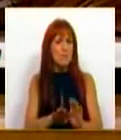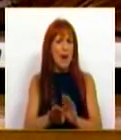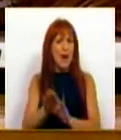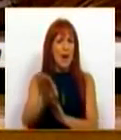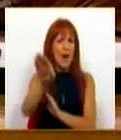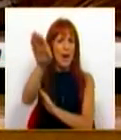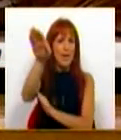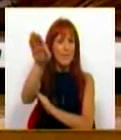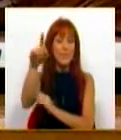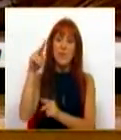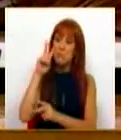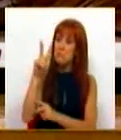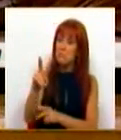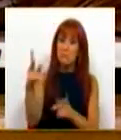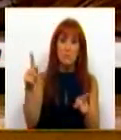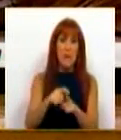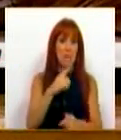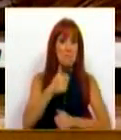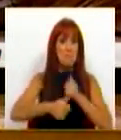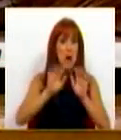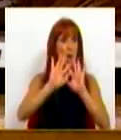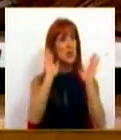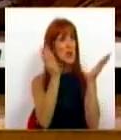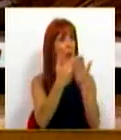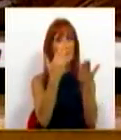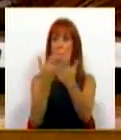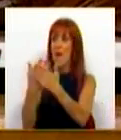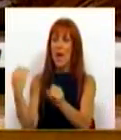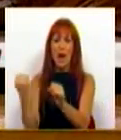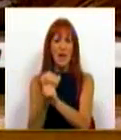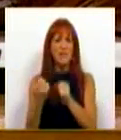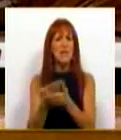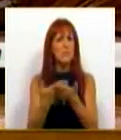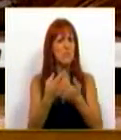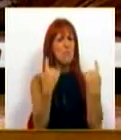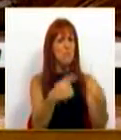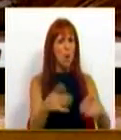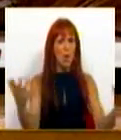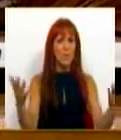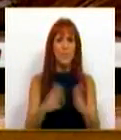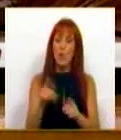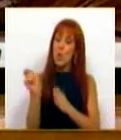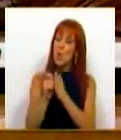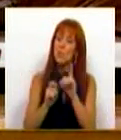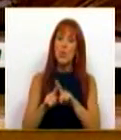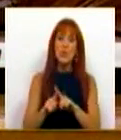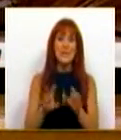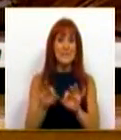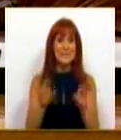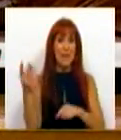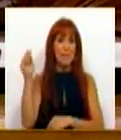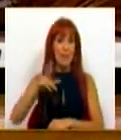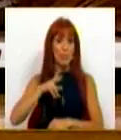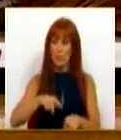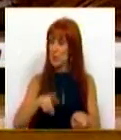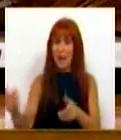ascendente. Observamos uma melhoria generalizada da atividade económica. O indicador coincidente do Banco de